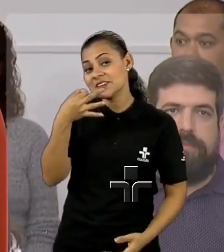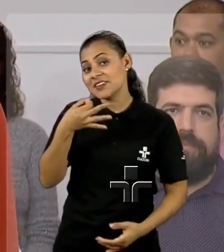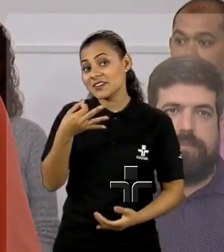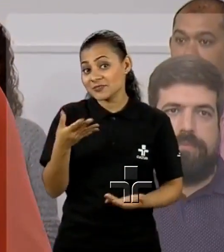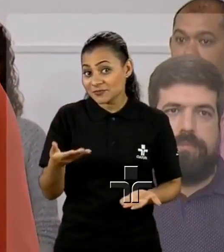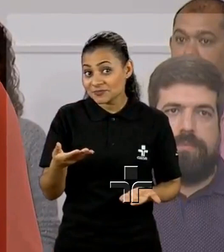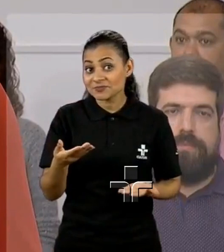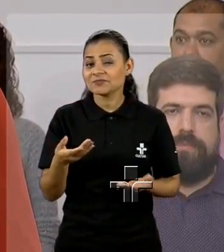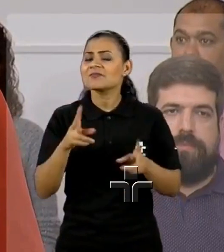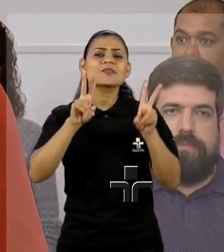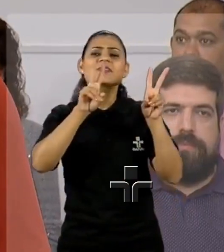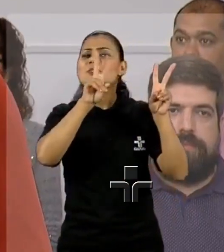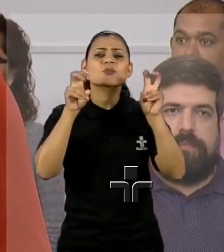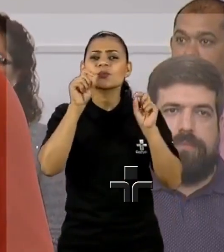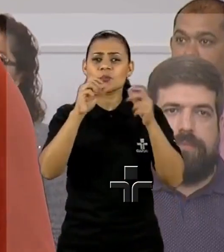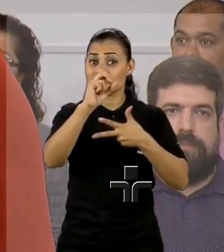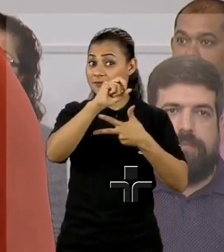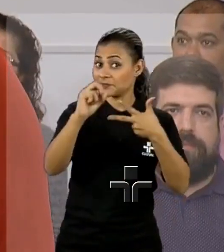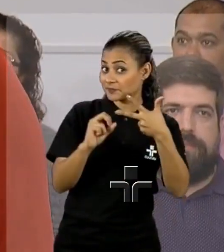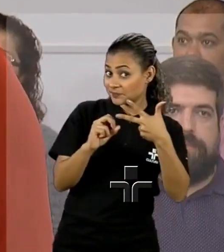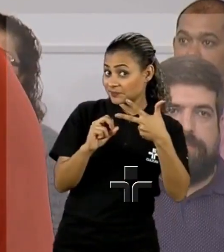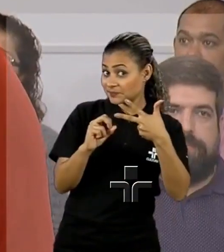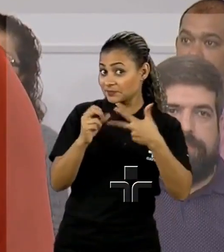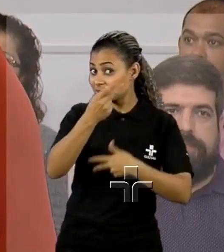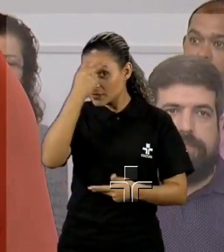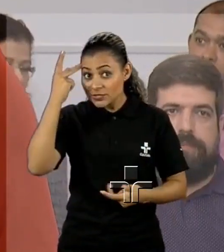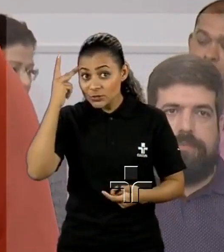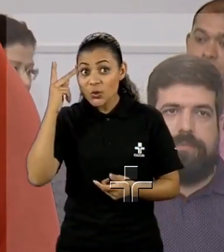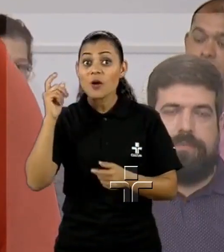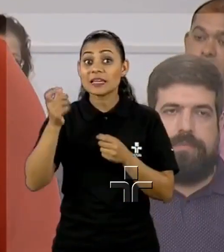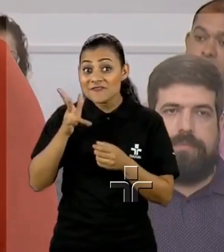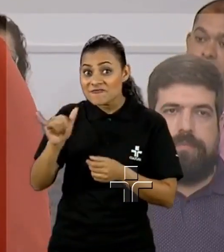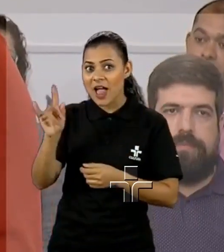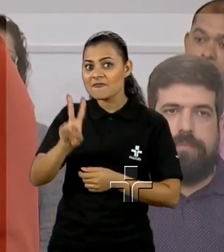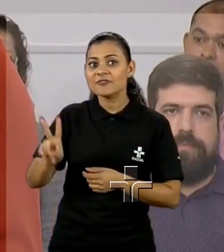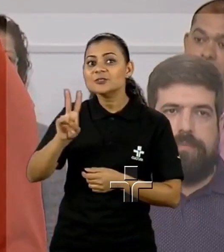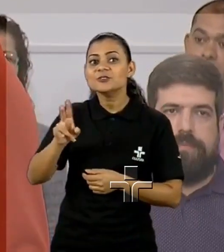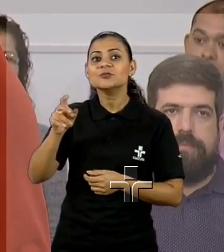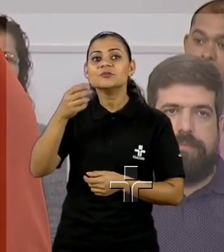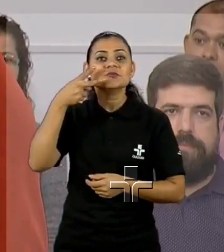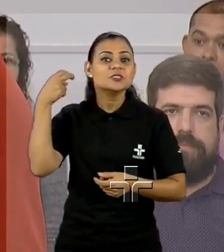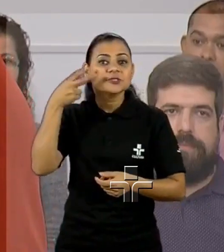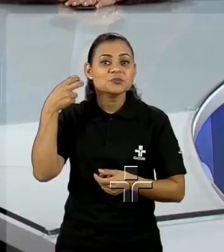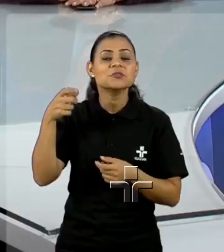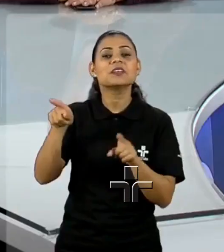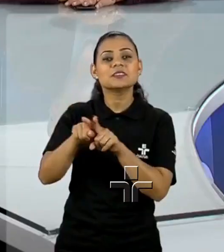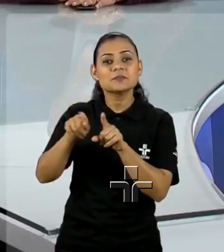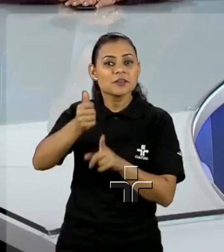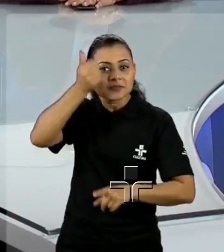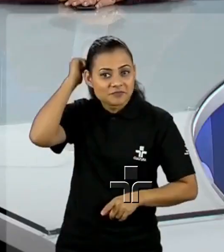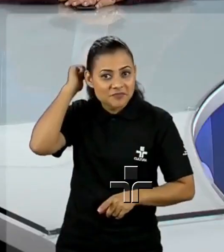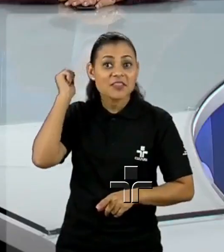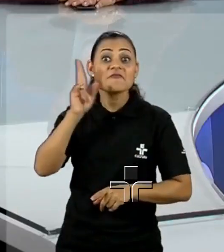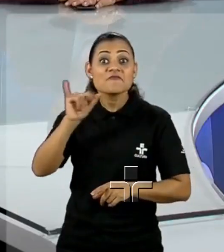acompanha. Sobre o Enem, sobre os que estão prestando o vestibular, a temida redação